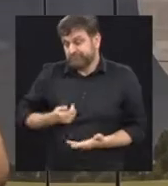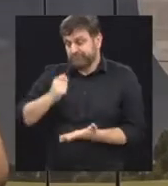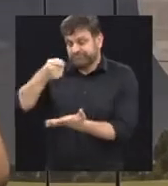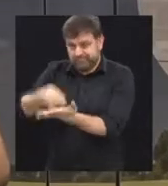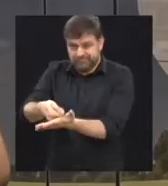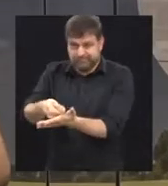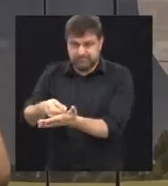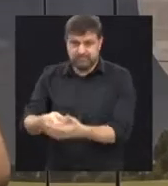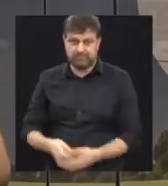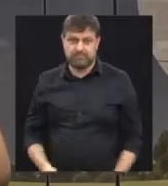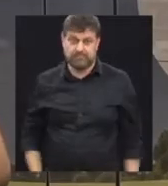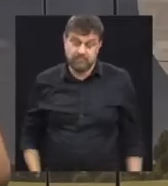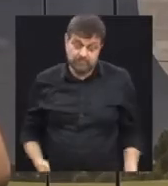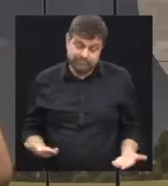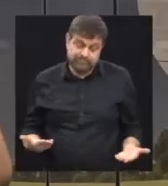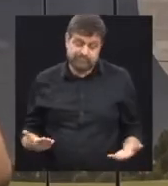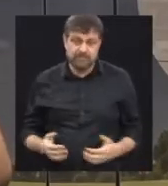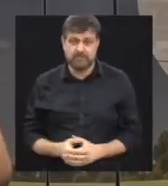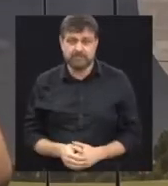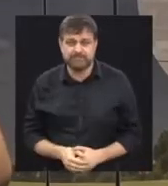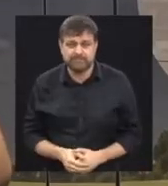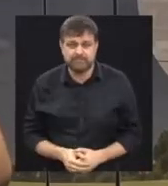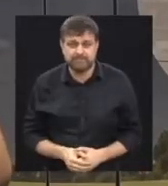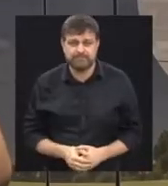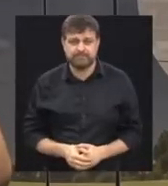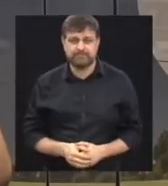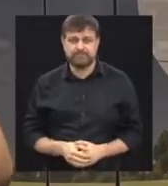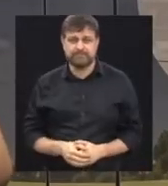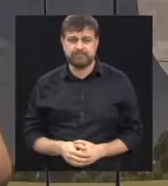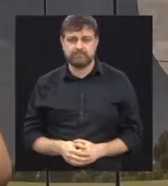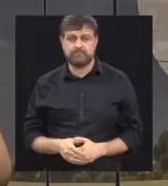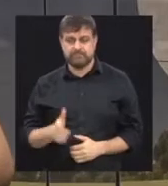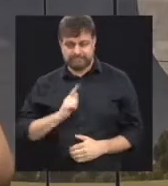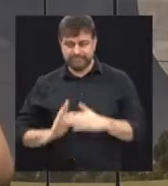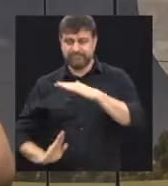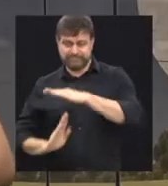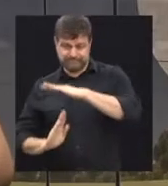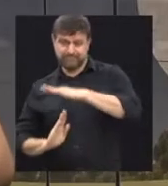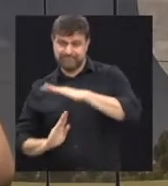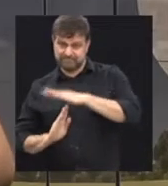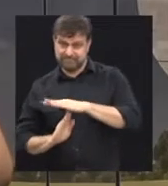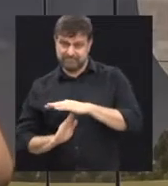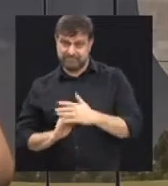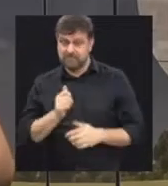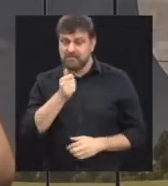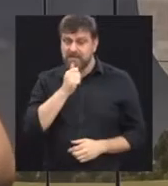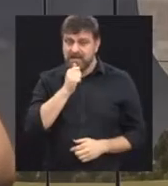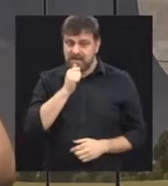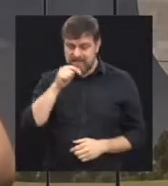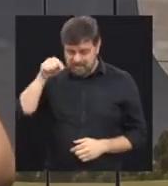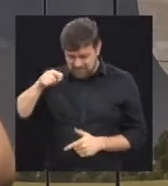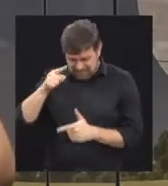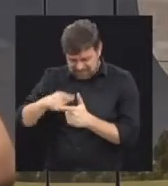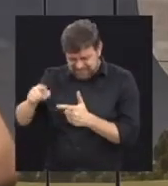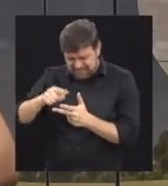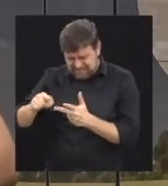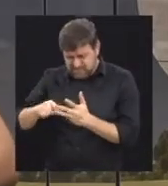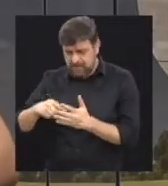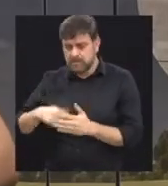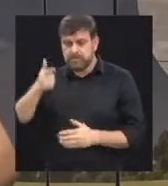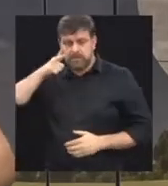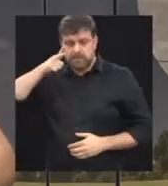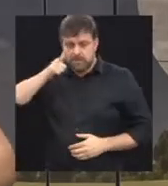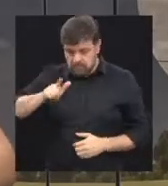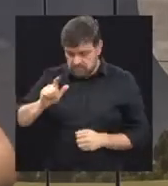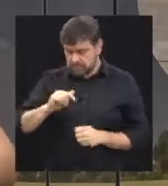Existiria se pudesse ser com recurso próprio. Então, existem limitações, mas ainda dentro das limitações, nós